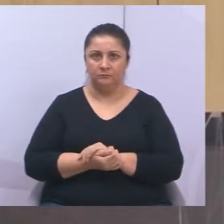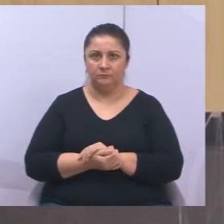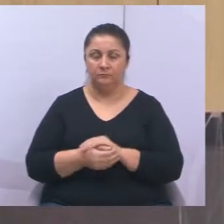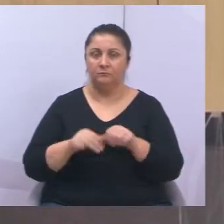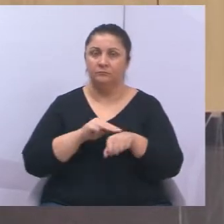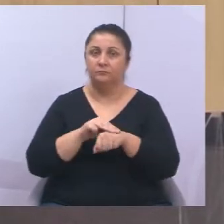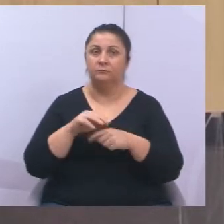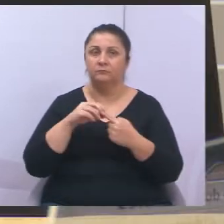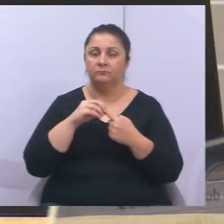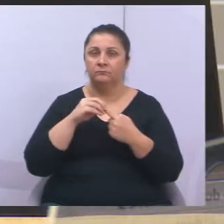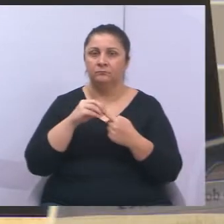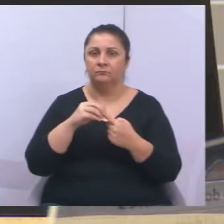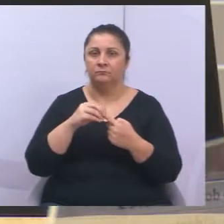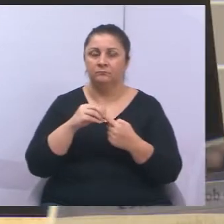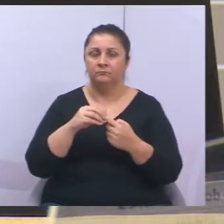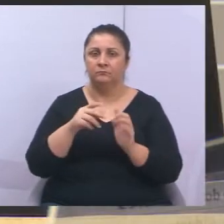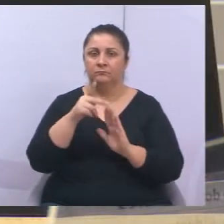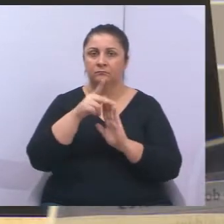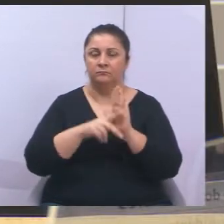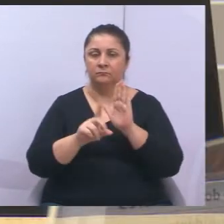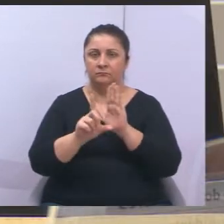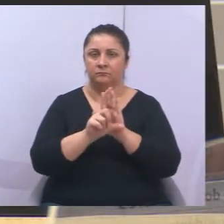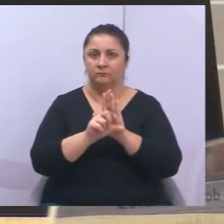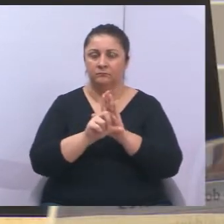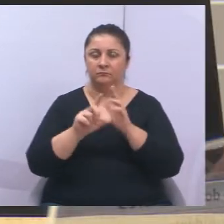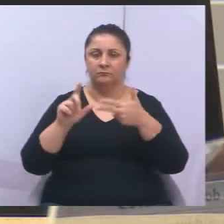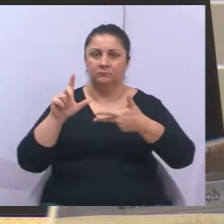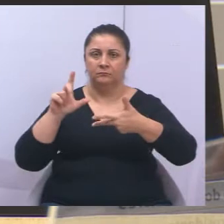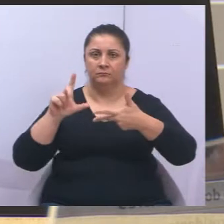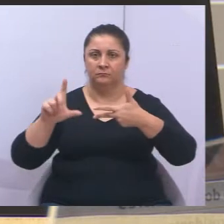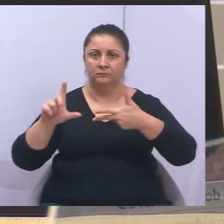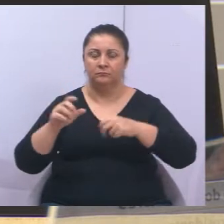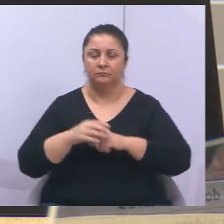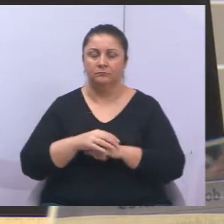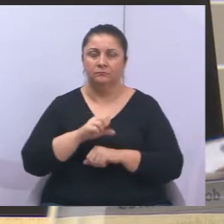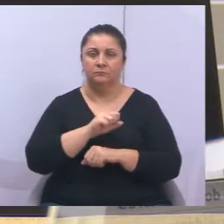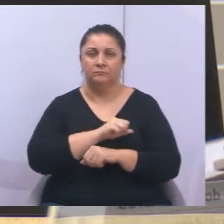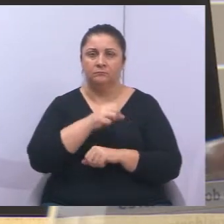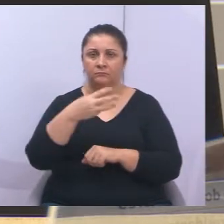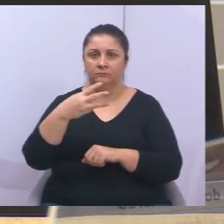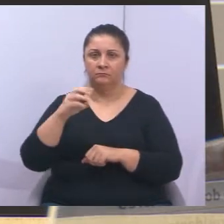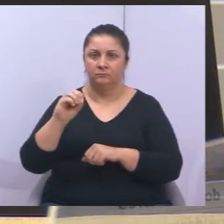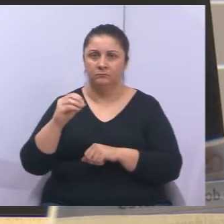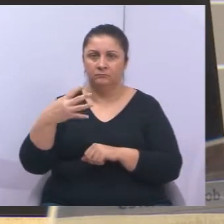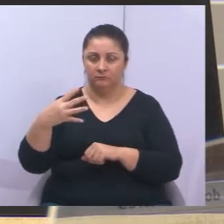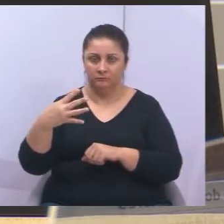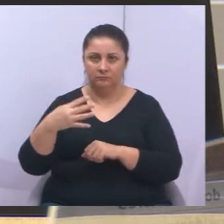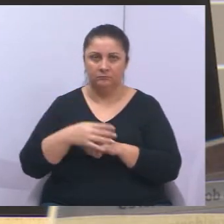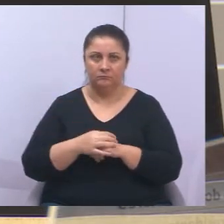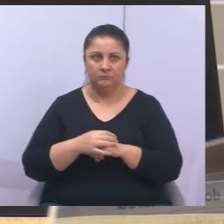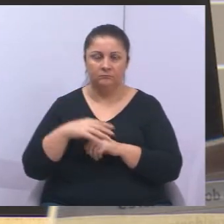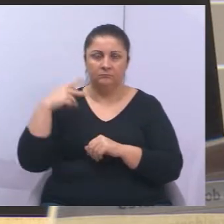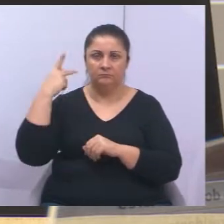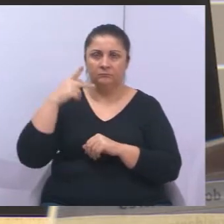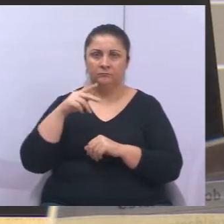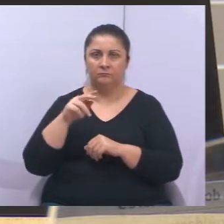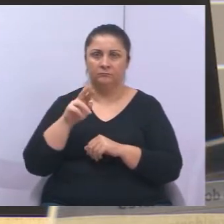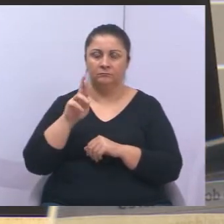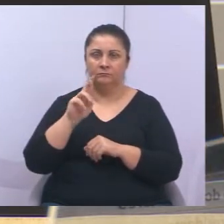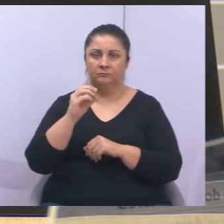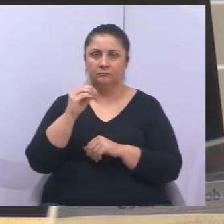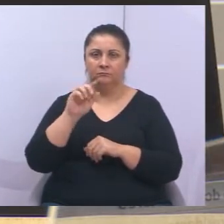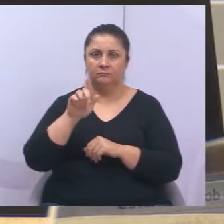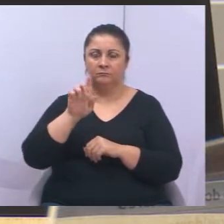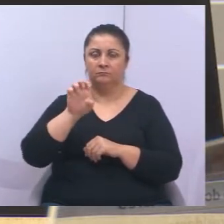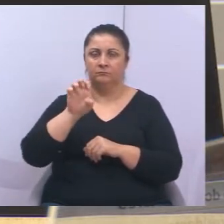Discussão única do projeto de lei do Legislativo 034-2021. Autoria, vereador Rogério